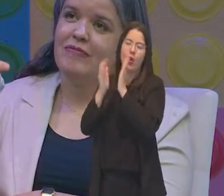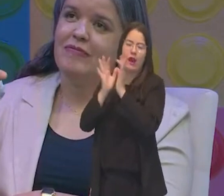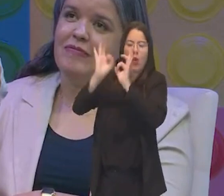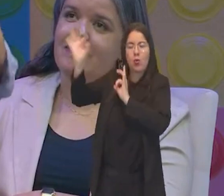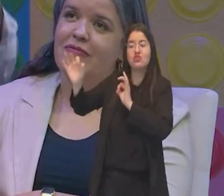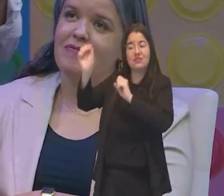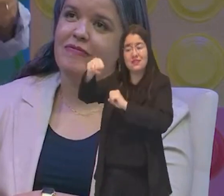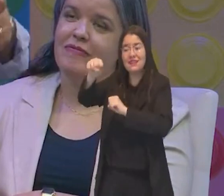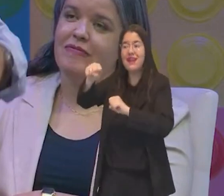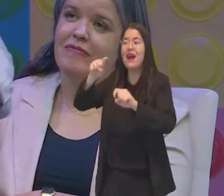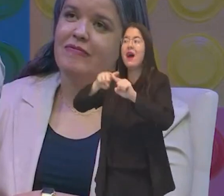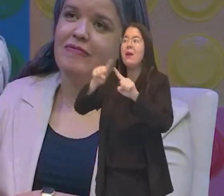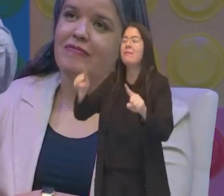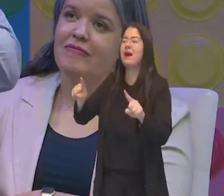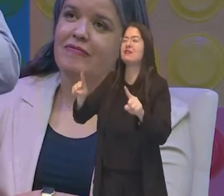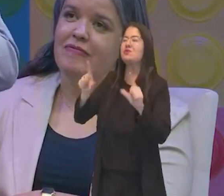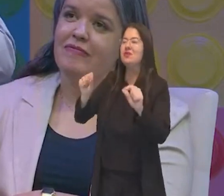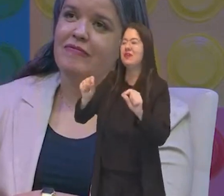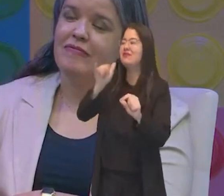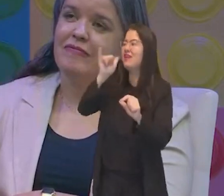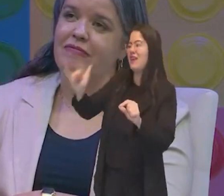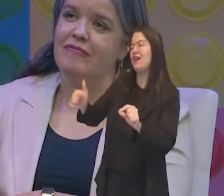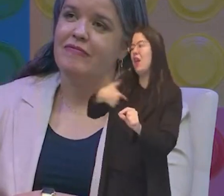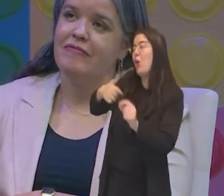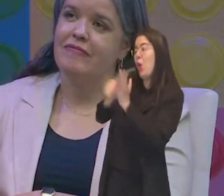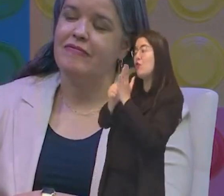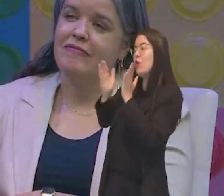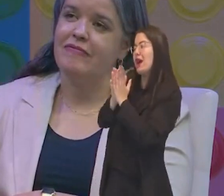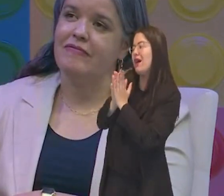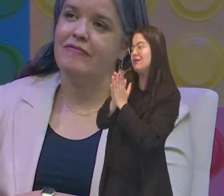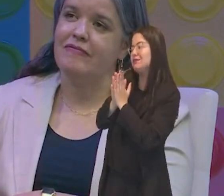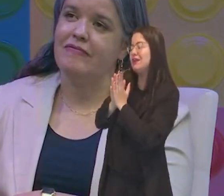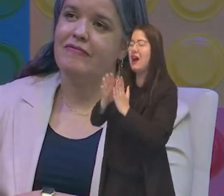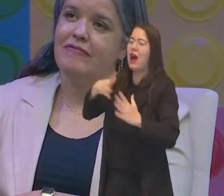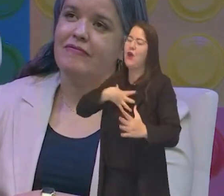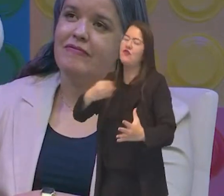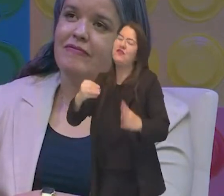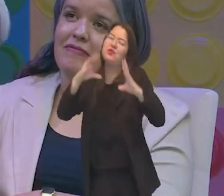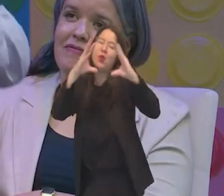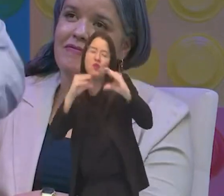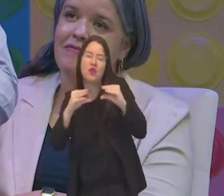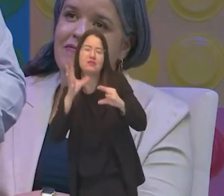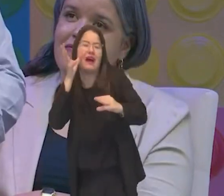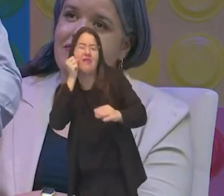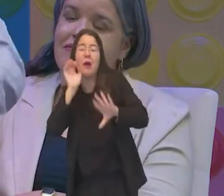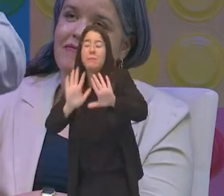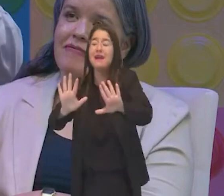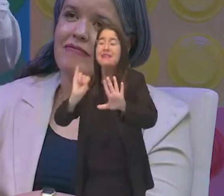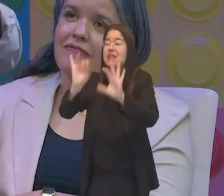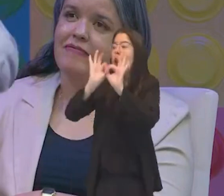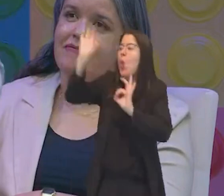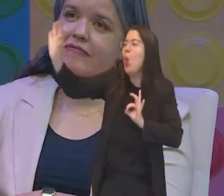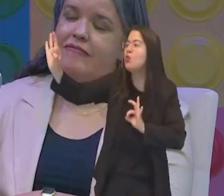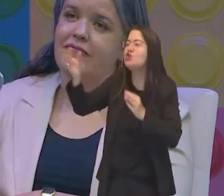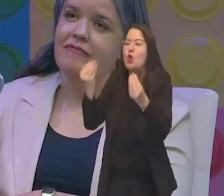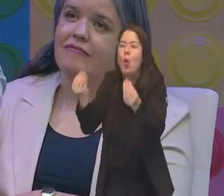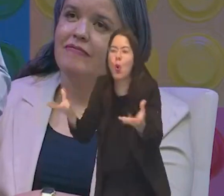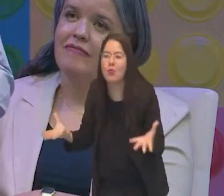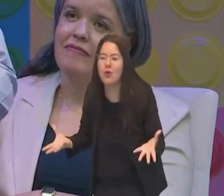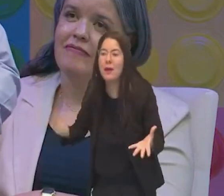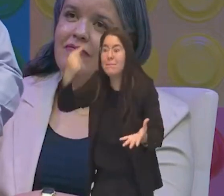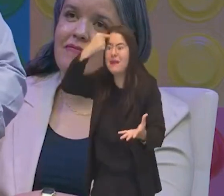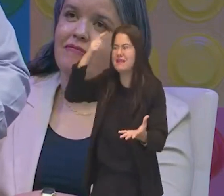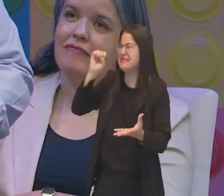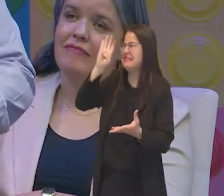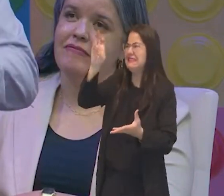de conforto, vou orar, tranquilizava o coração deles. E agora? Eles estão longe, será que eles estão